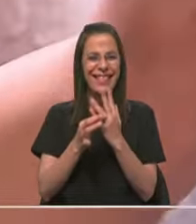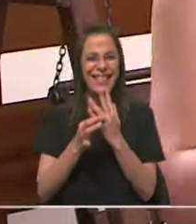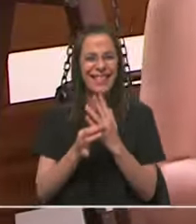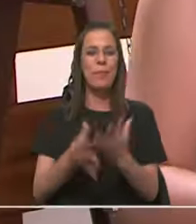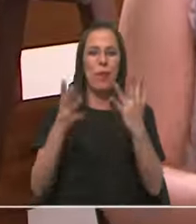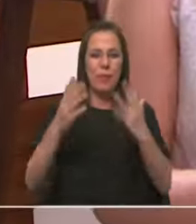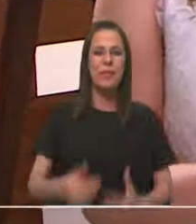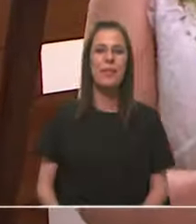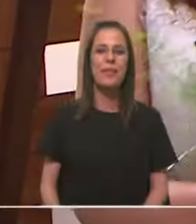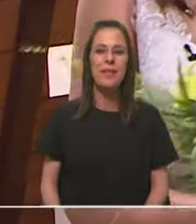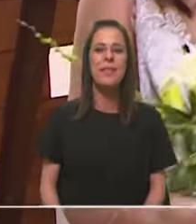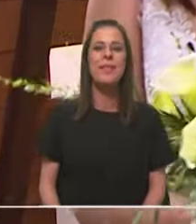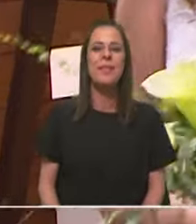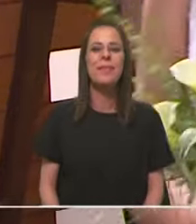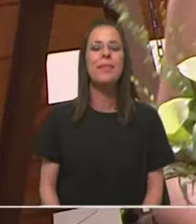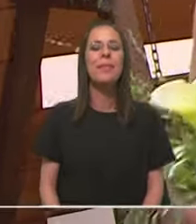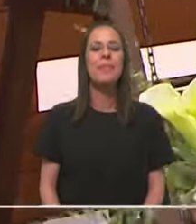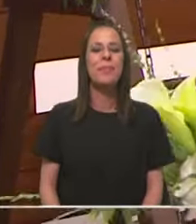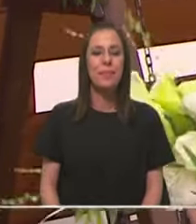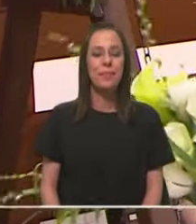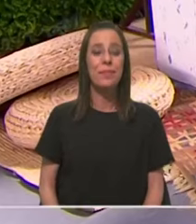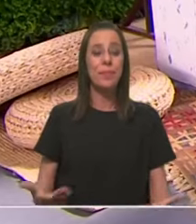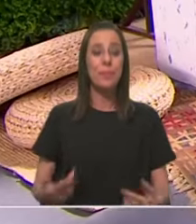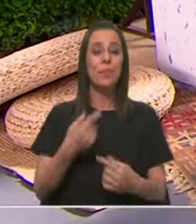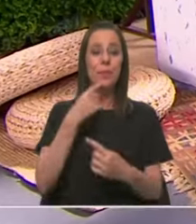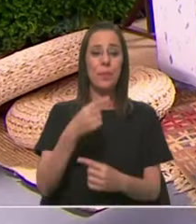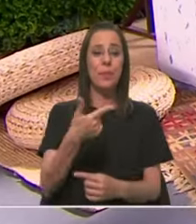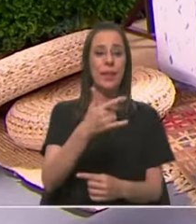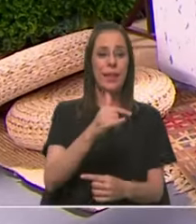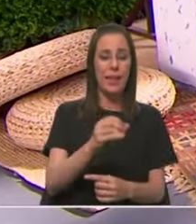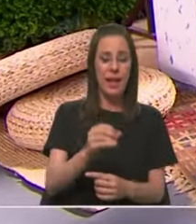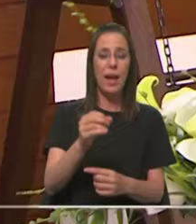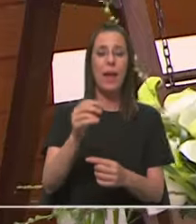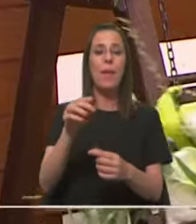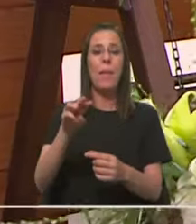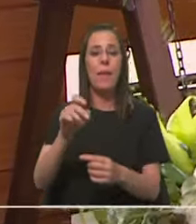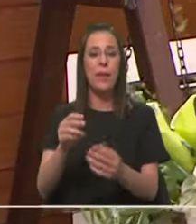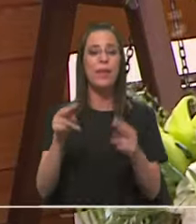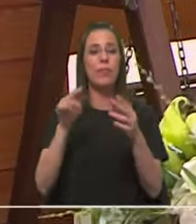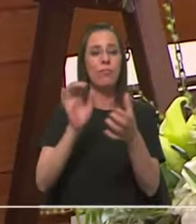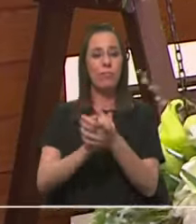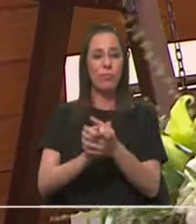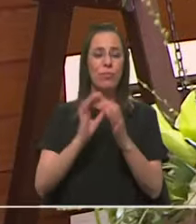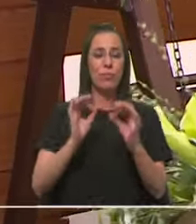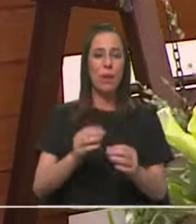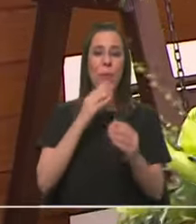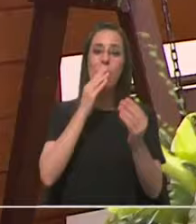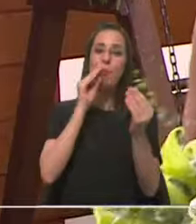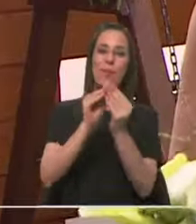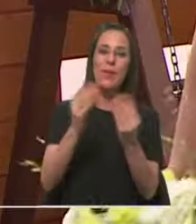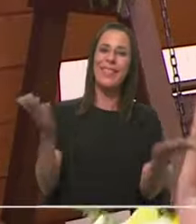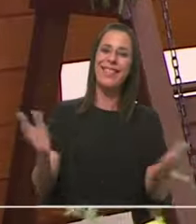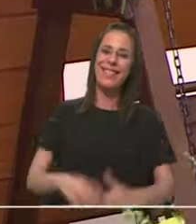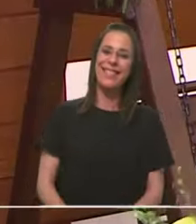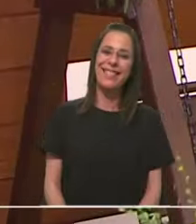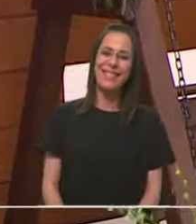Okay. Tá, ok. Declaro o Tiago e a Marisa unidos pelo casamento. Okay. Pode beijar a noiva.